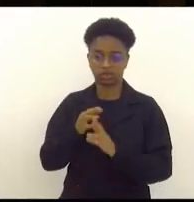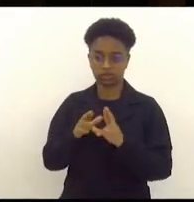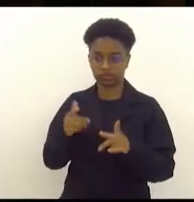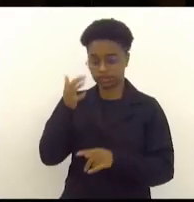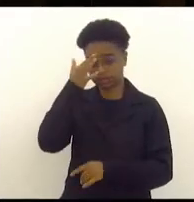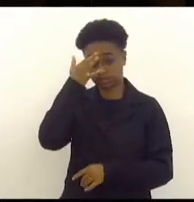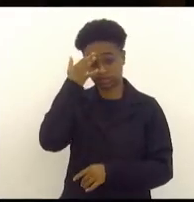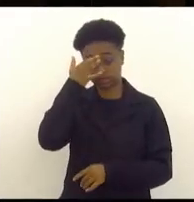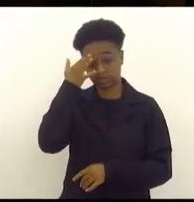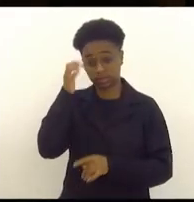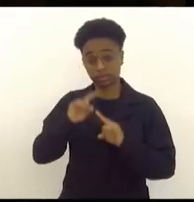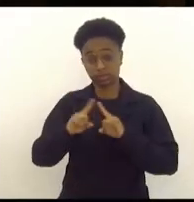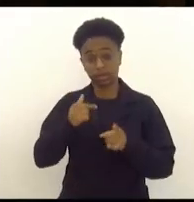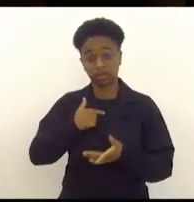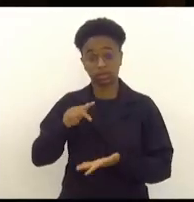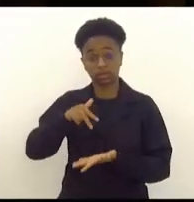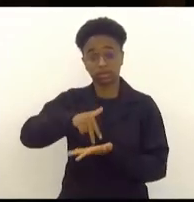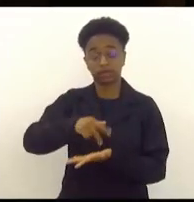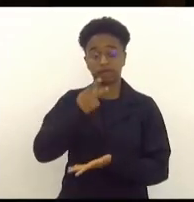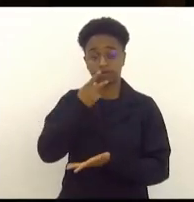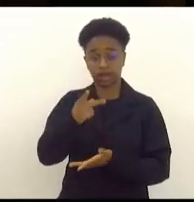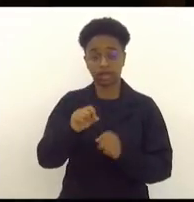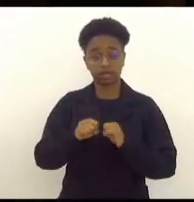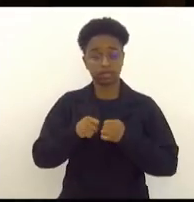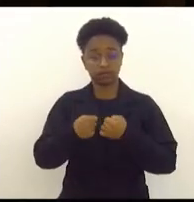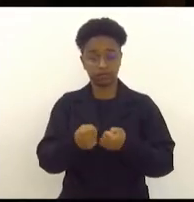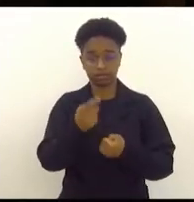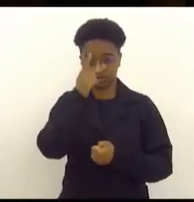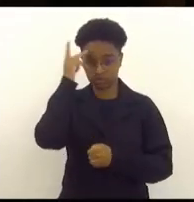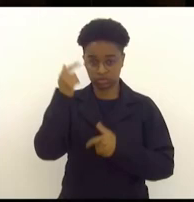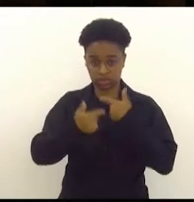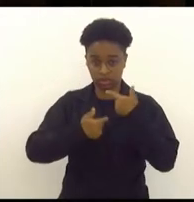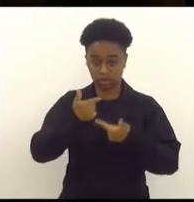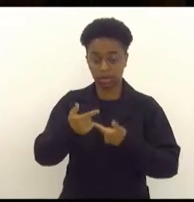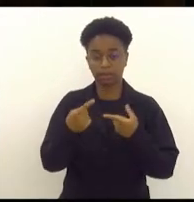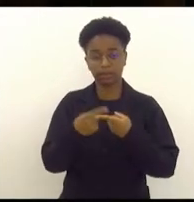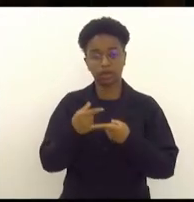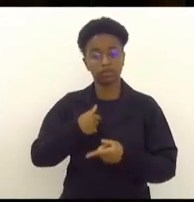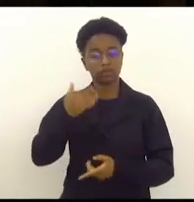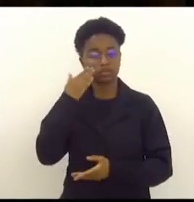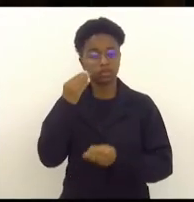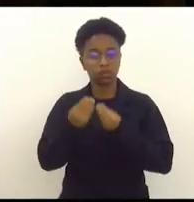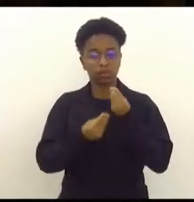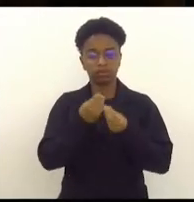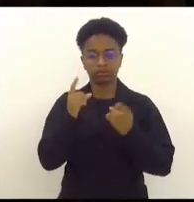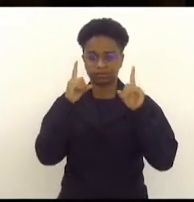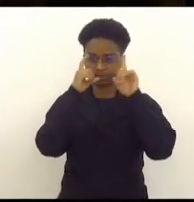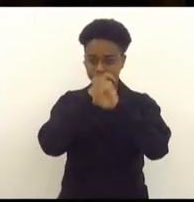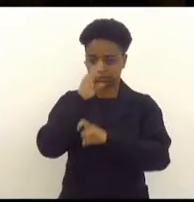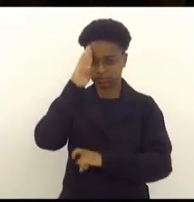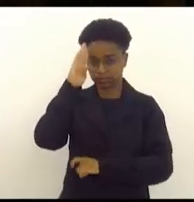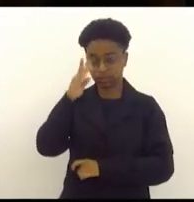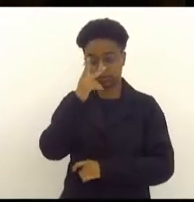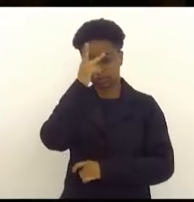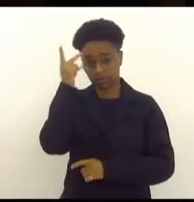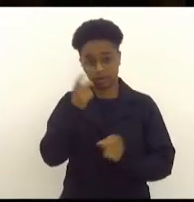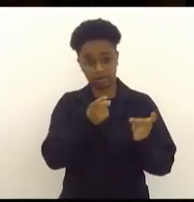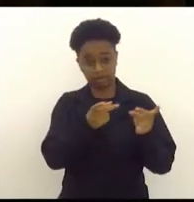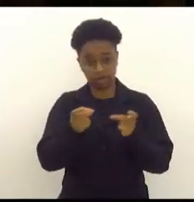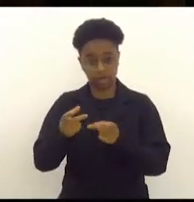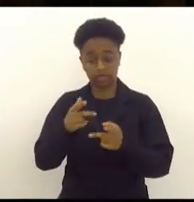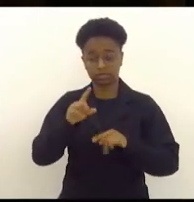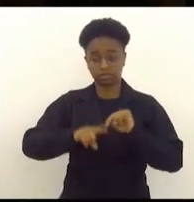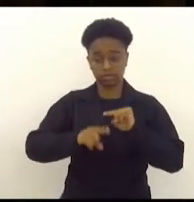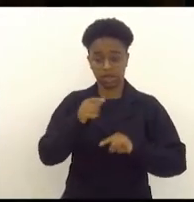eu venho aqui para falar para defender o trabalhador para eu sei como é difícil para o comerciante principalmente o ambulante que tá